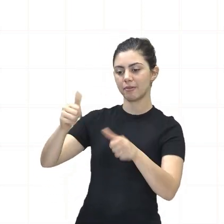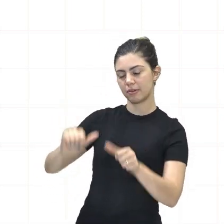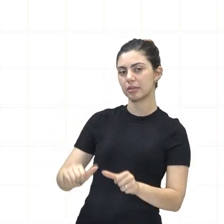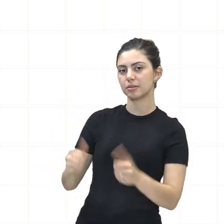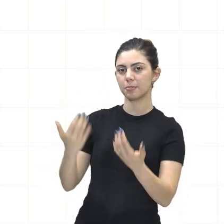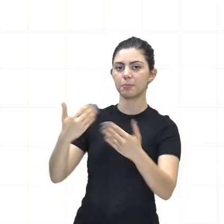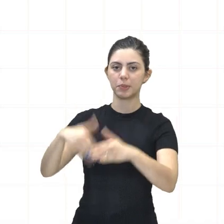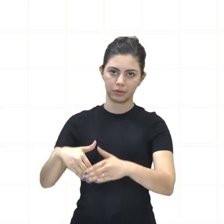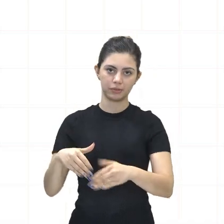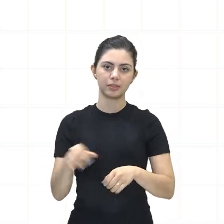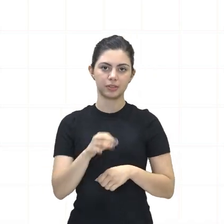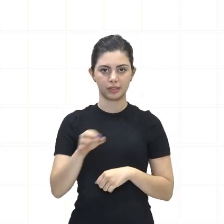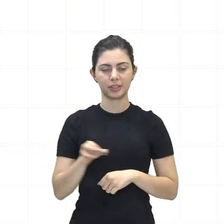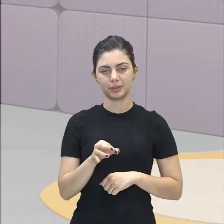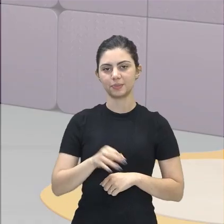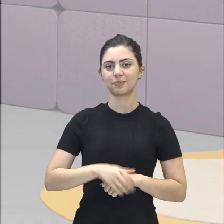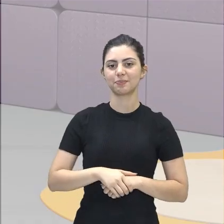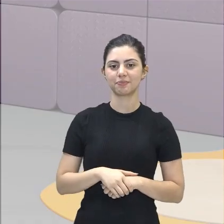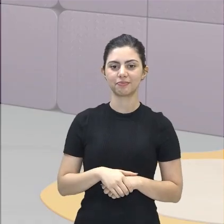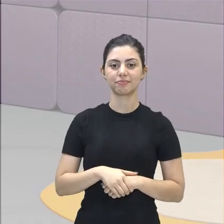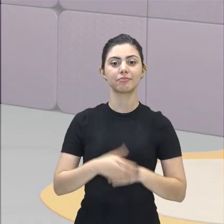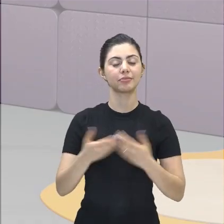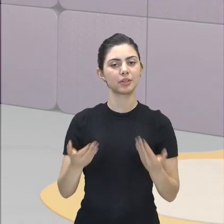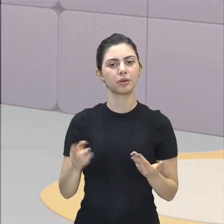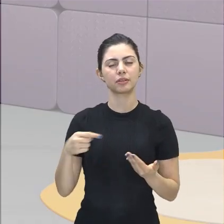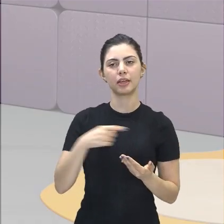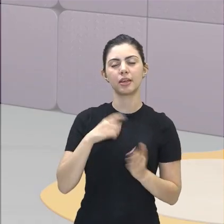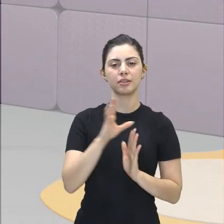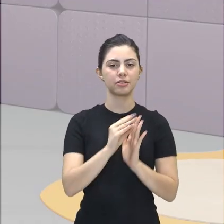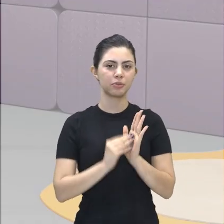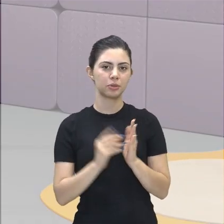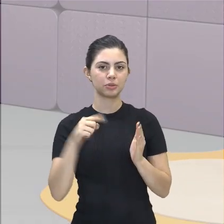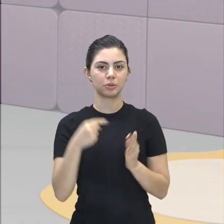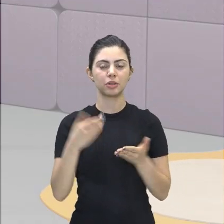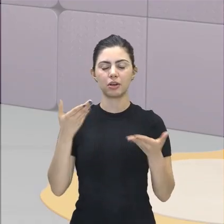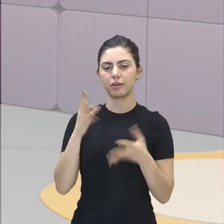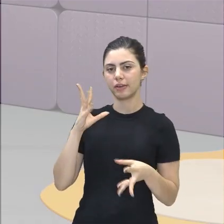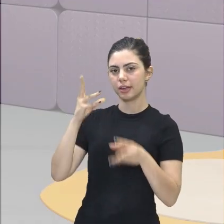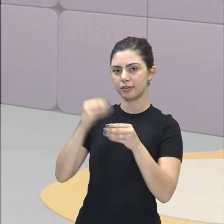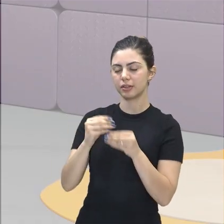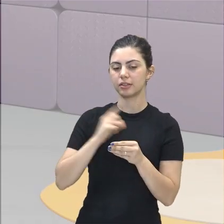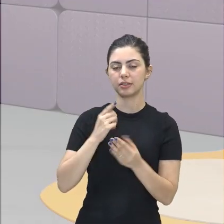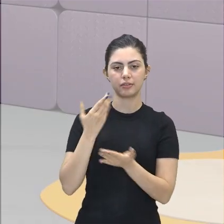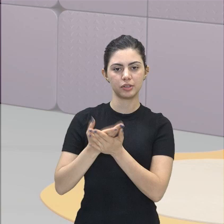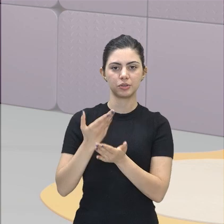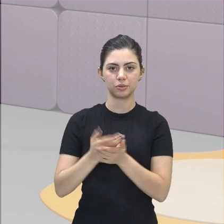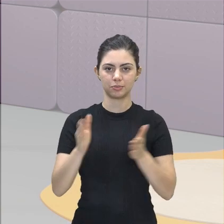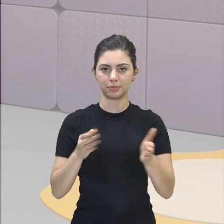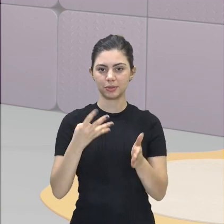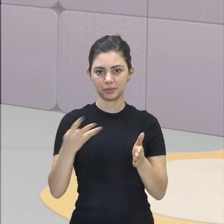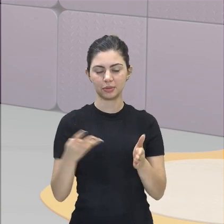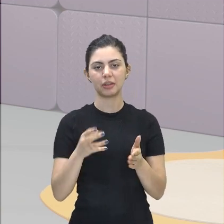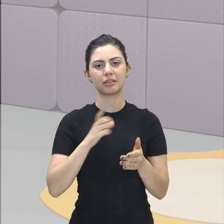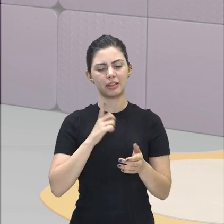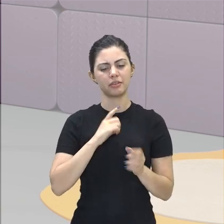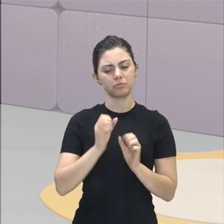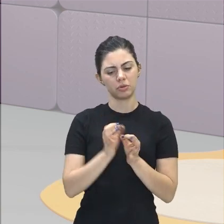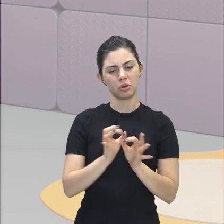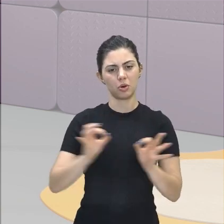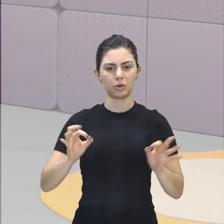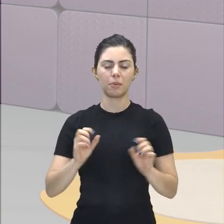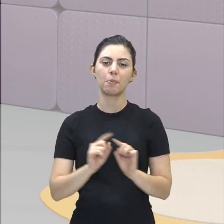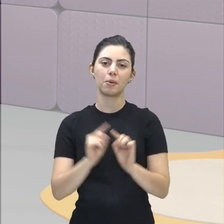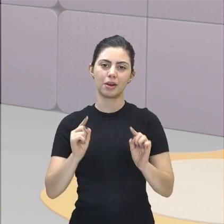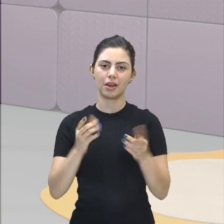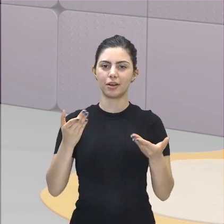aqui agora. Né? A gente vai rever algumas informações que nós vimos ao longo das aulas da unidade 4, que ela foi bem grandona, né? Mas a gente